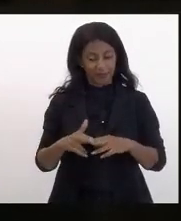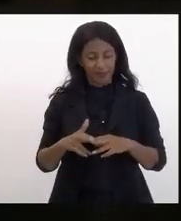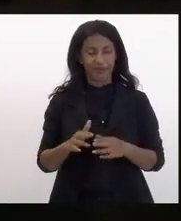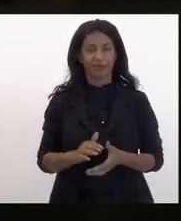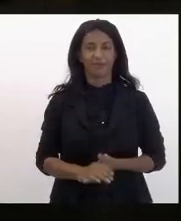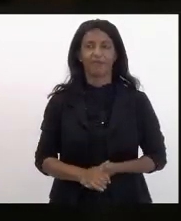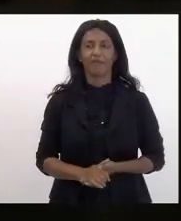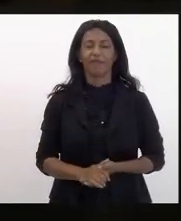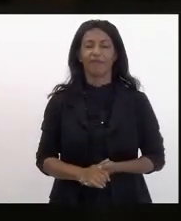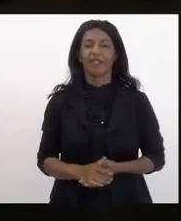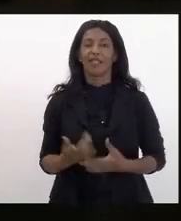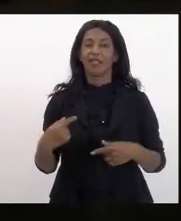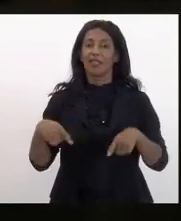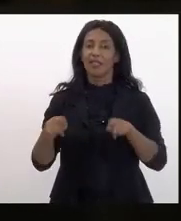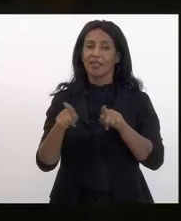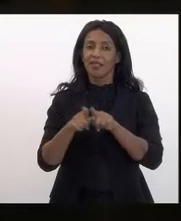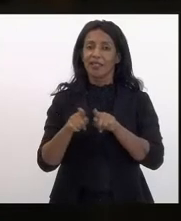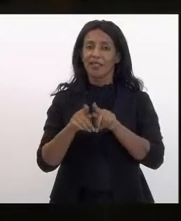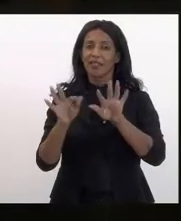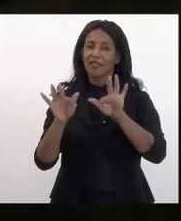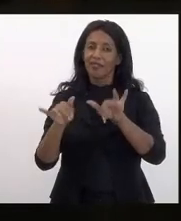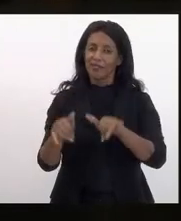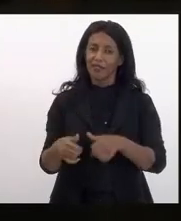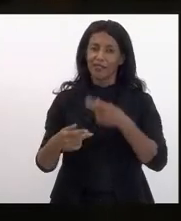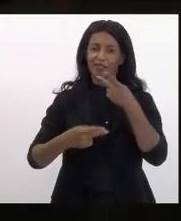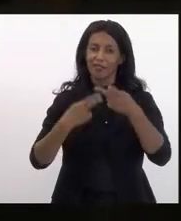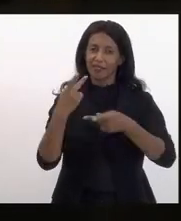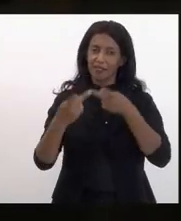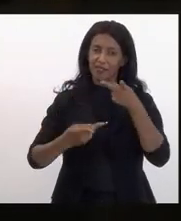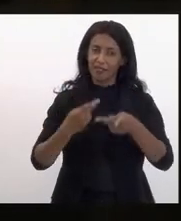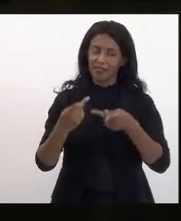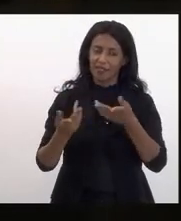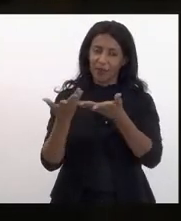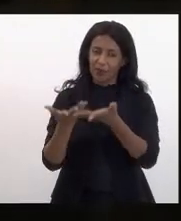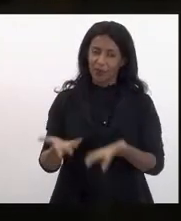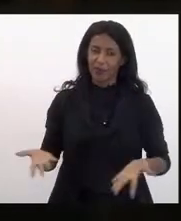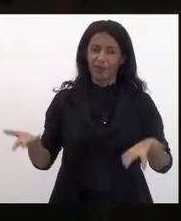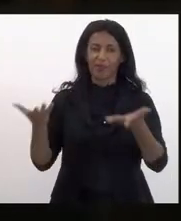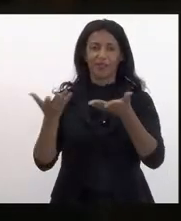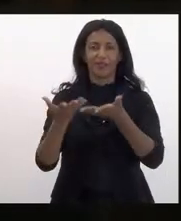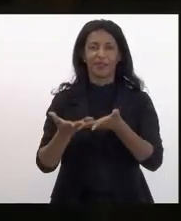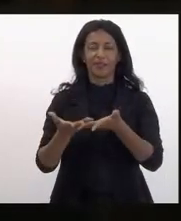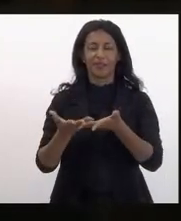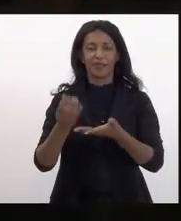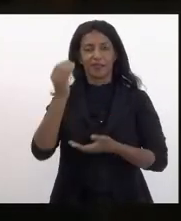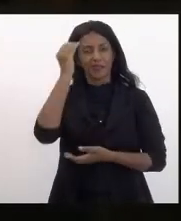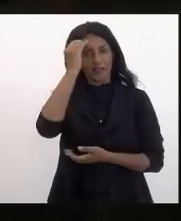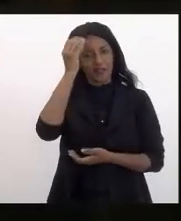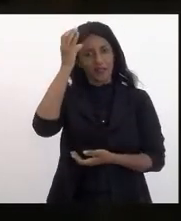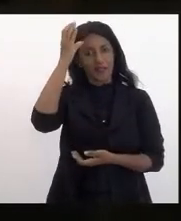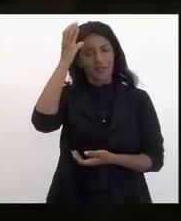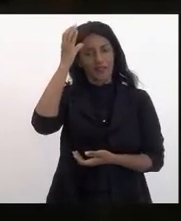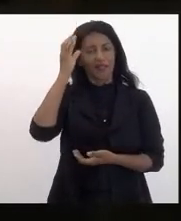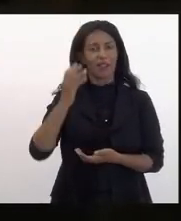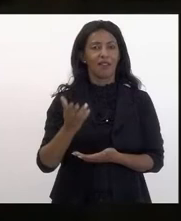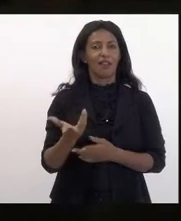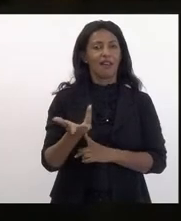quis também encerrar a minha fala em homenagem à cultura, à arte popular